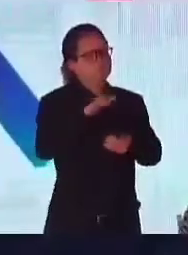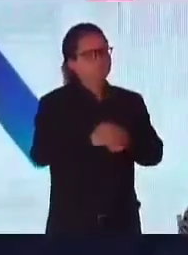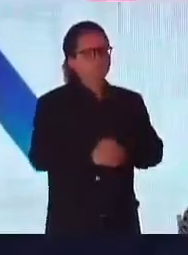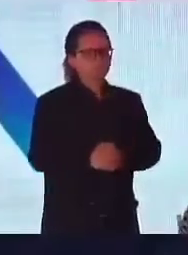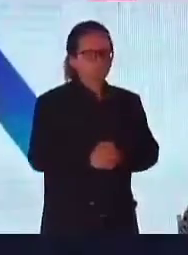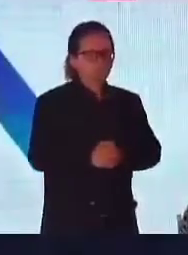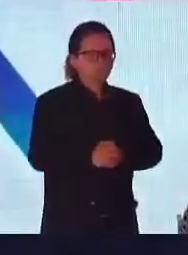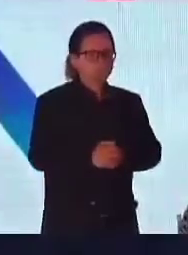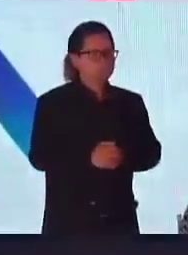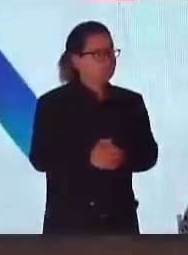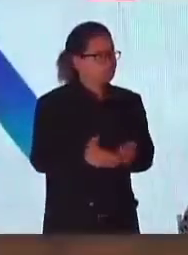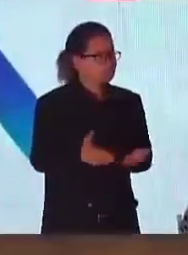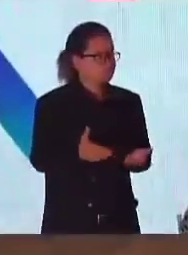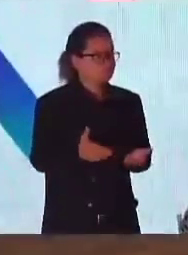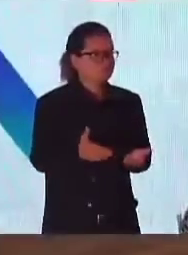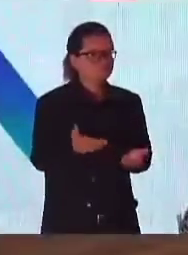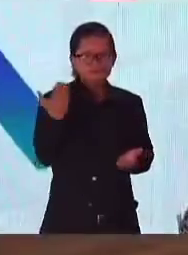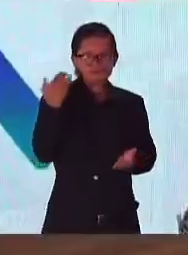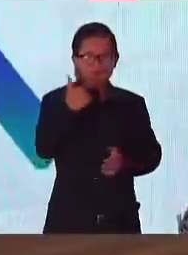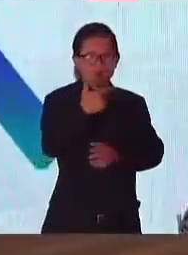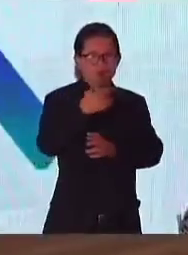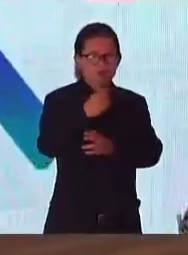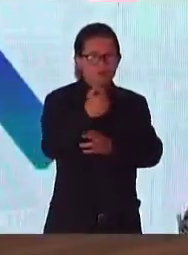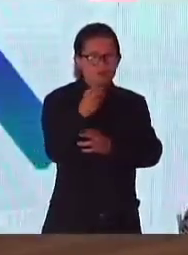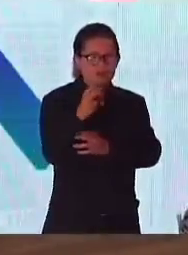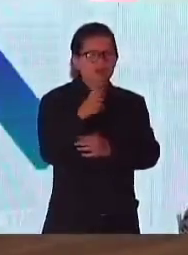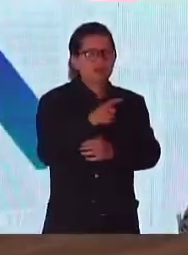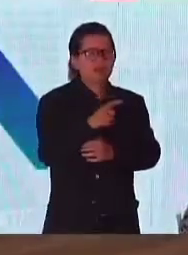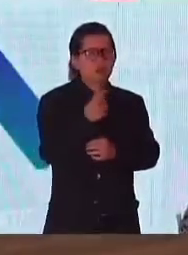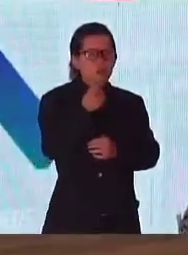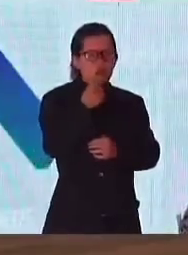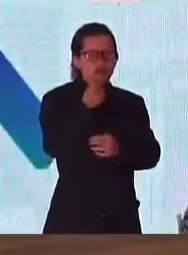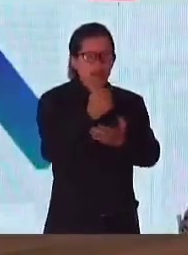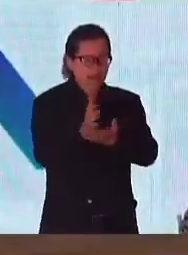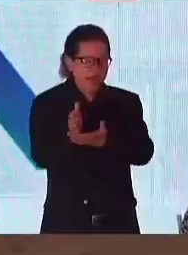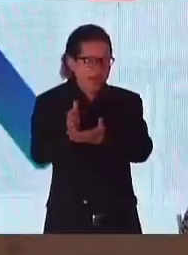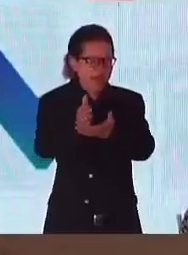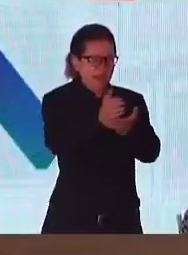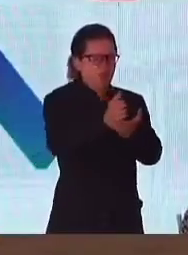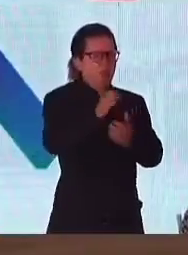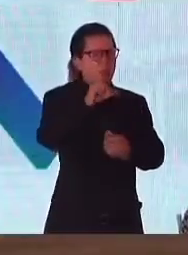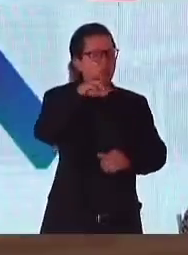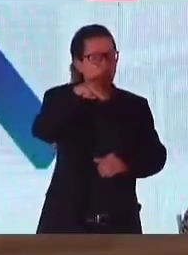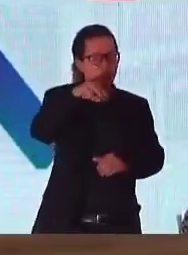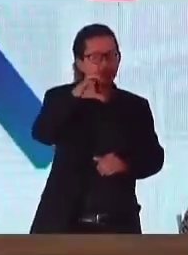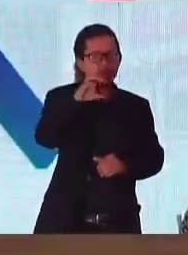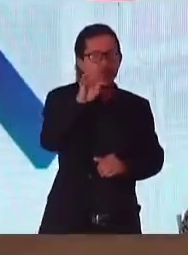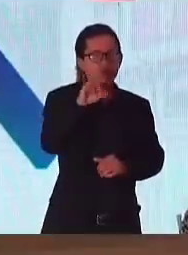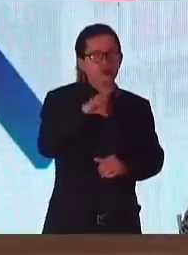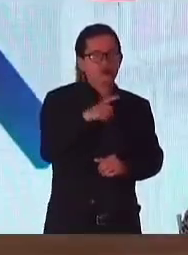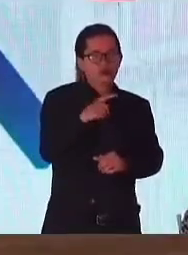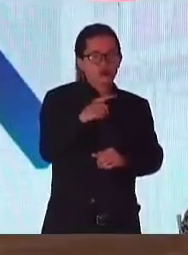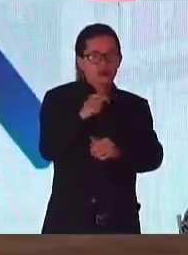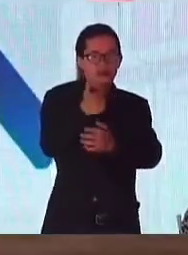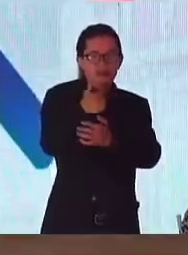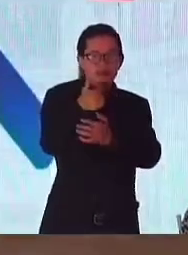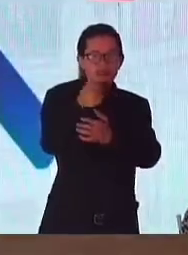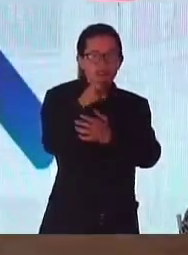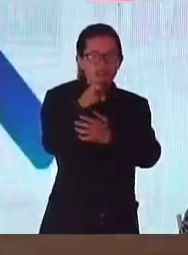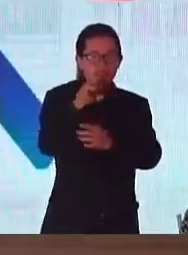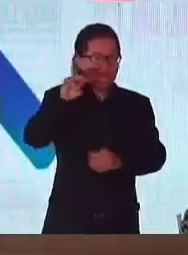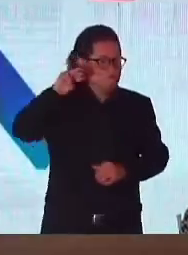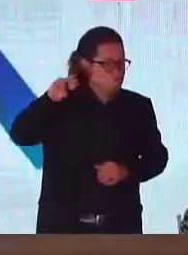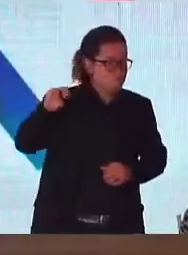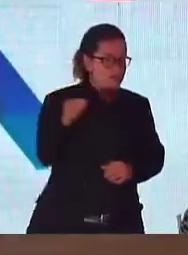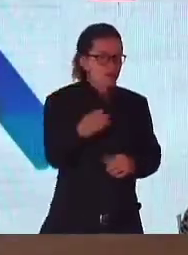Para se ter uma ideia, em 2015, o orçamento do MCTI chegou a 15 bilhões de reais. Esse